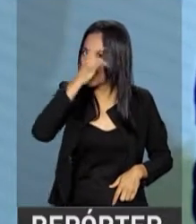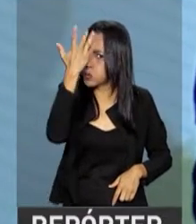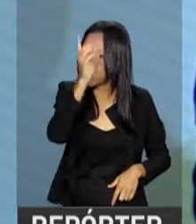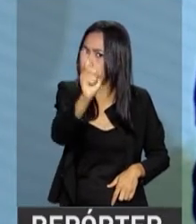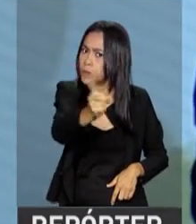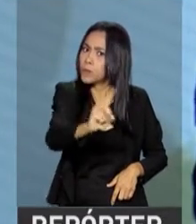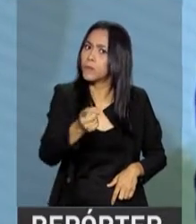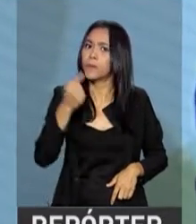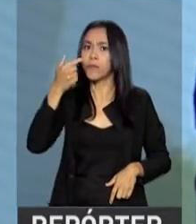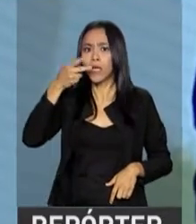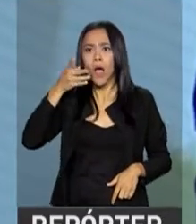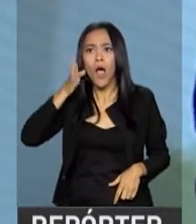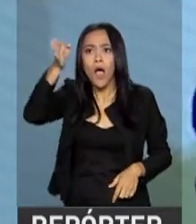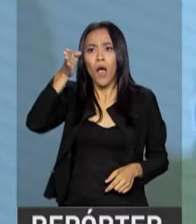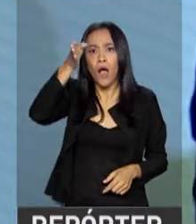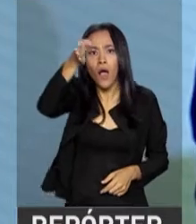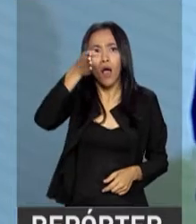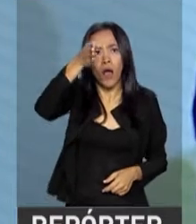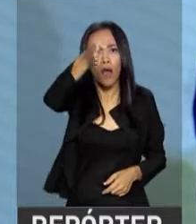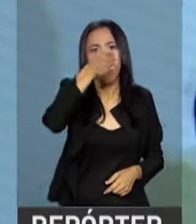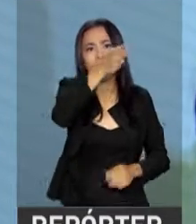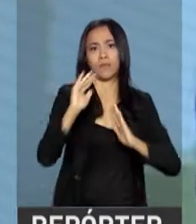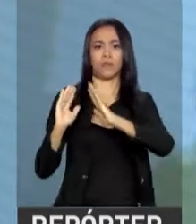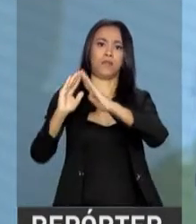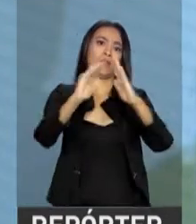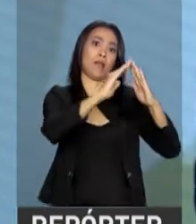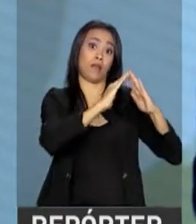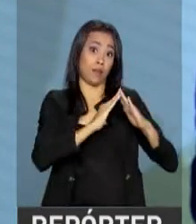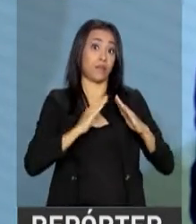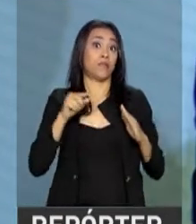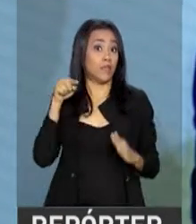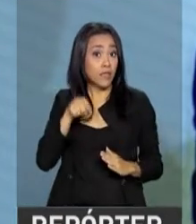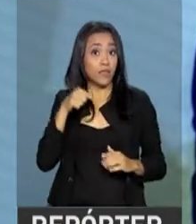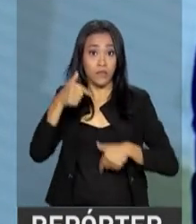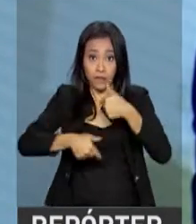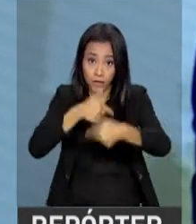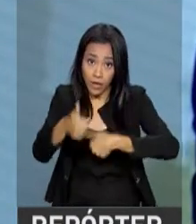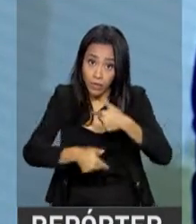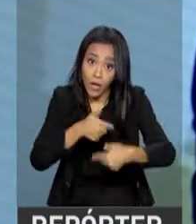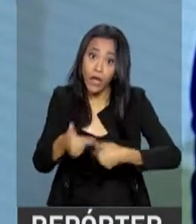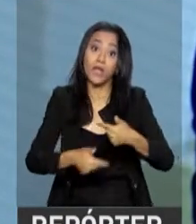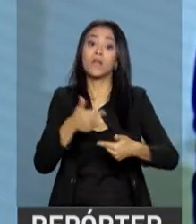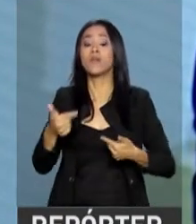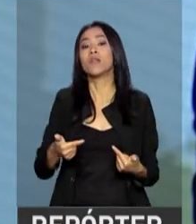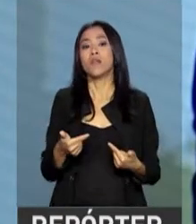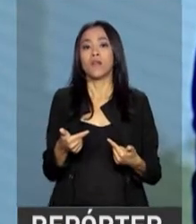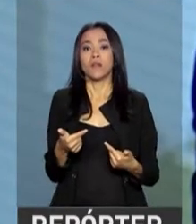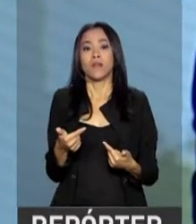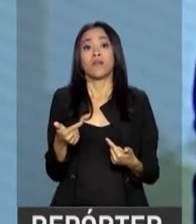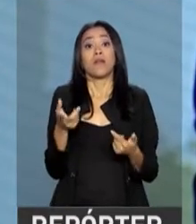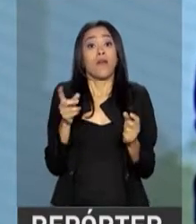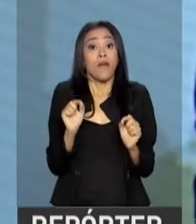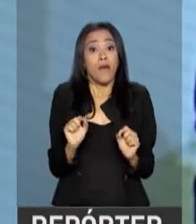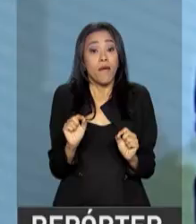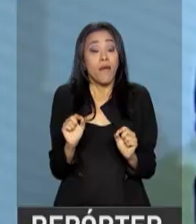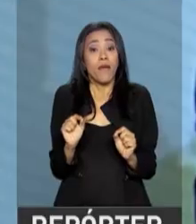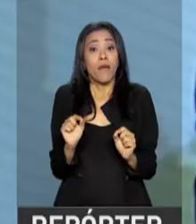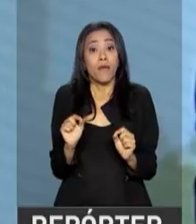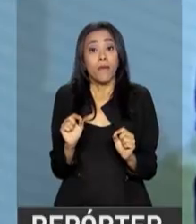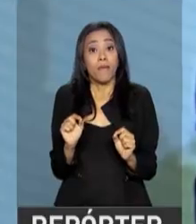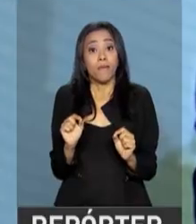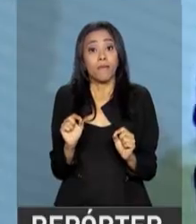é um trabalho árduo e esse trabalho está sendo reconhecido pelo pelo